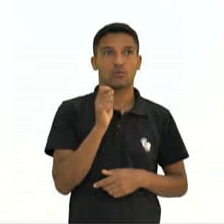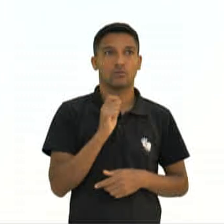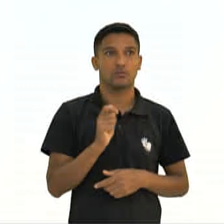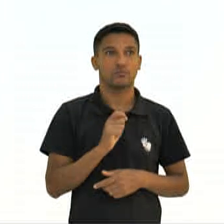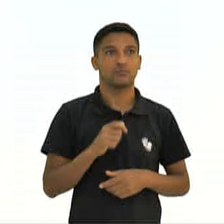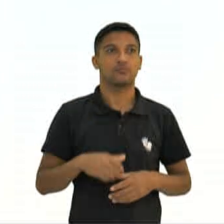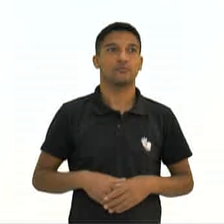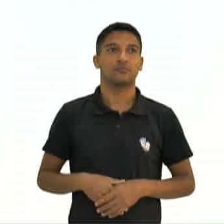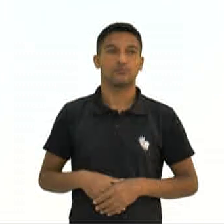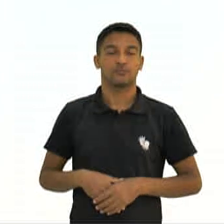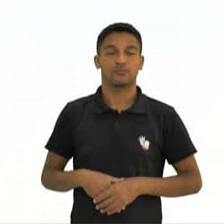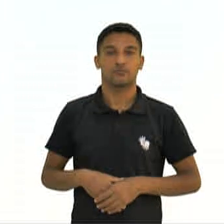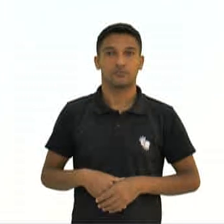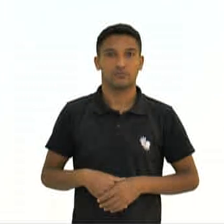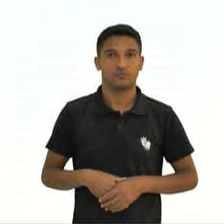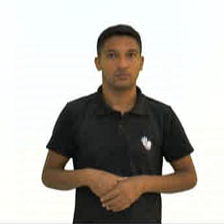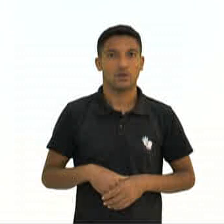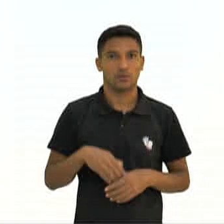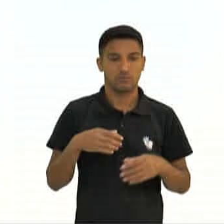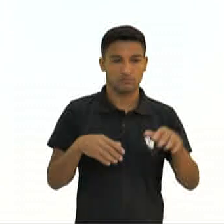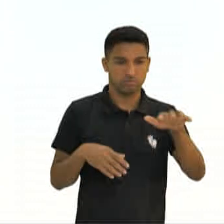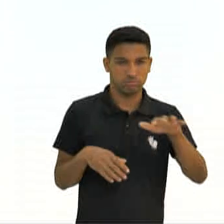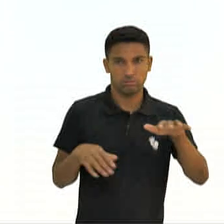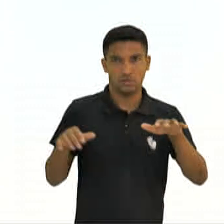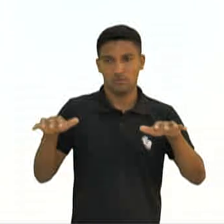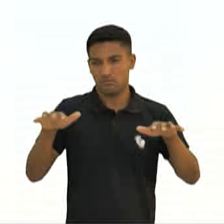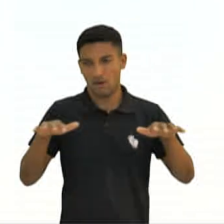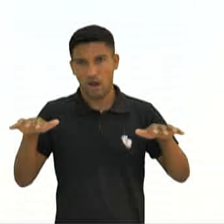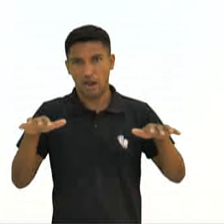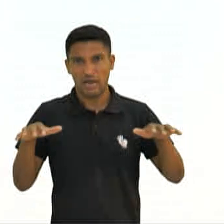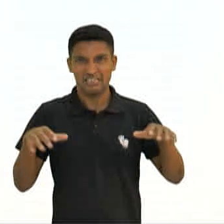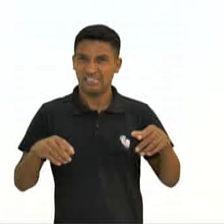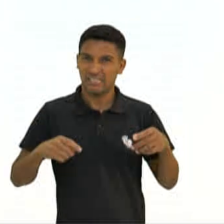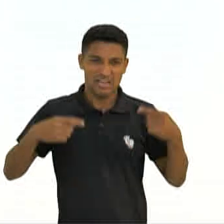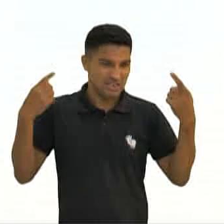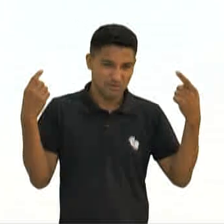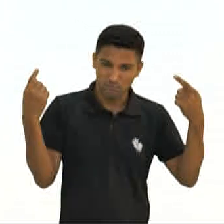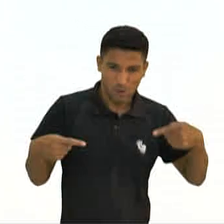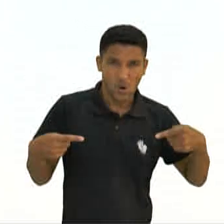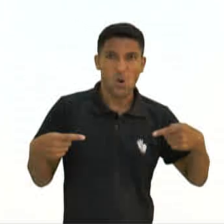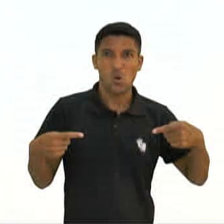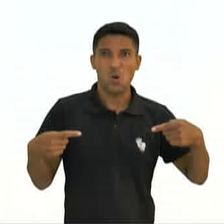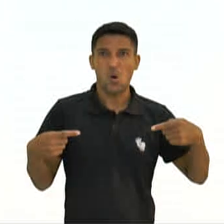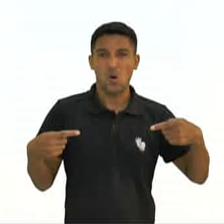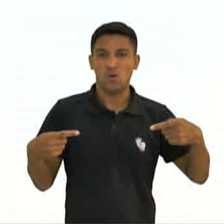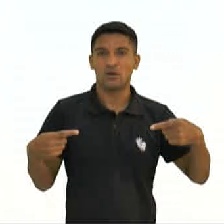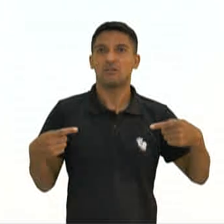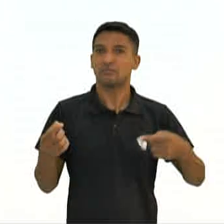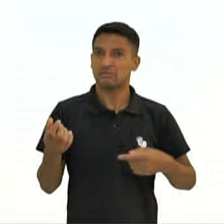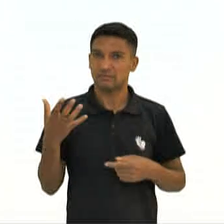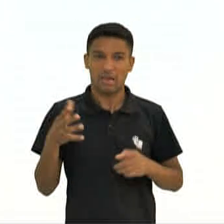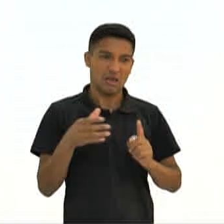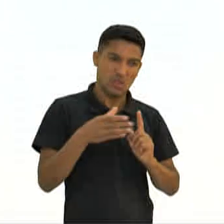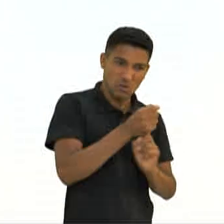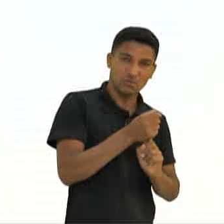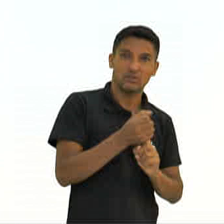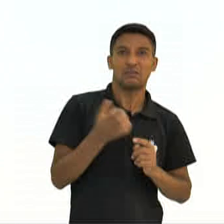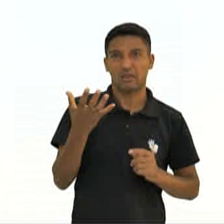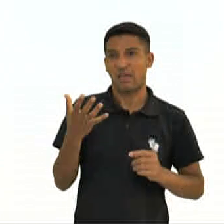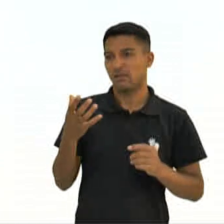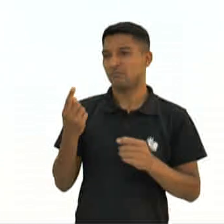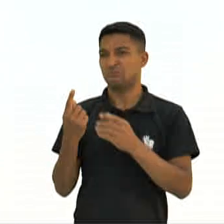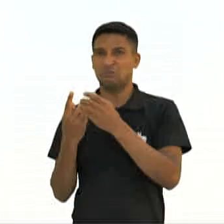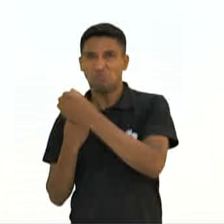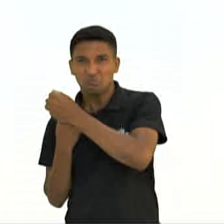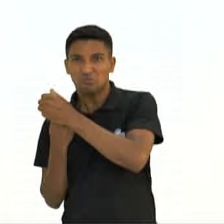da Crimeia, uma disputa de território. A Ucrânia já tem uma inimizade, uma história de conflito com a